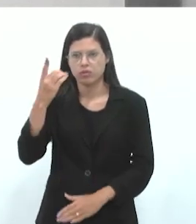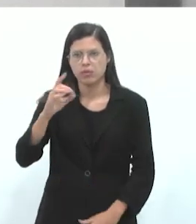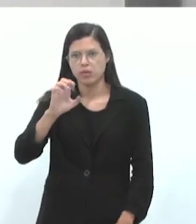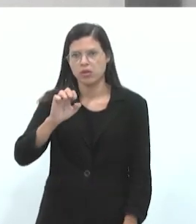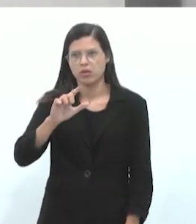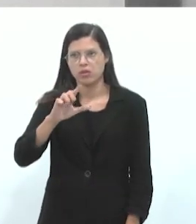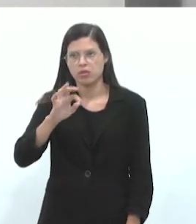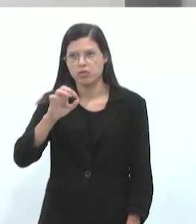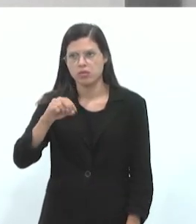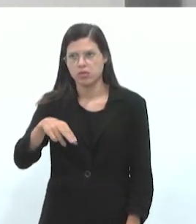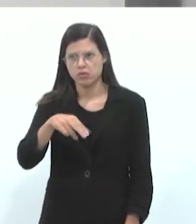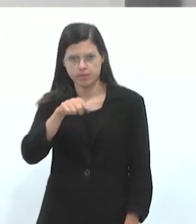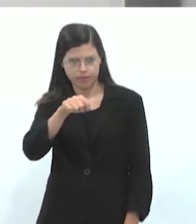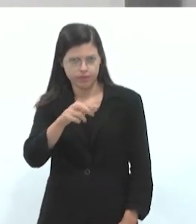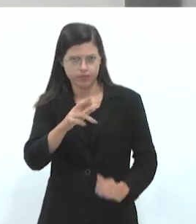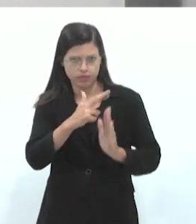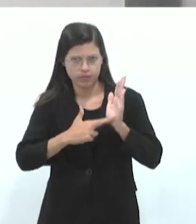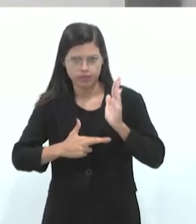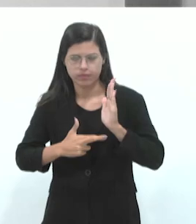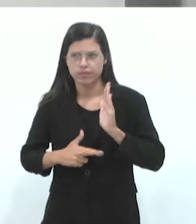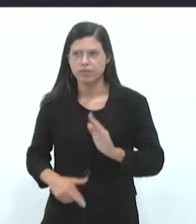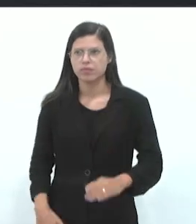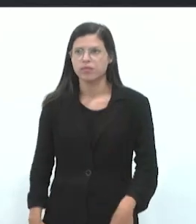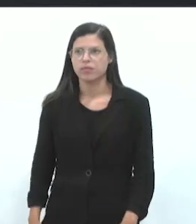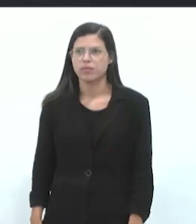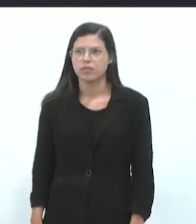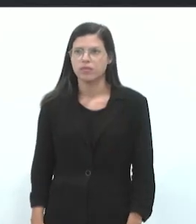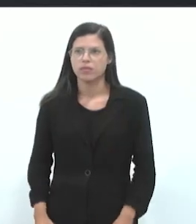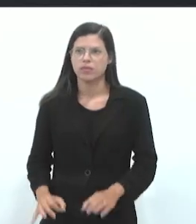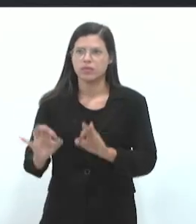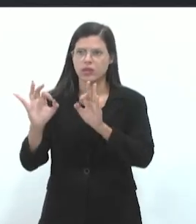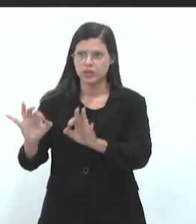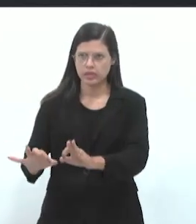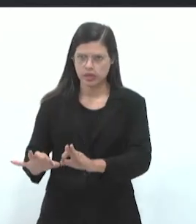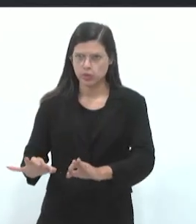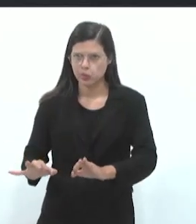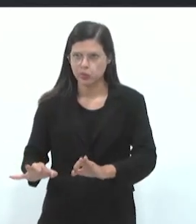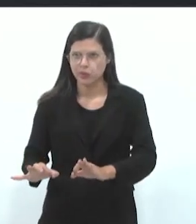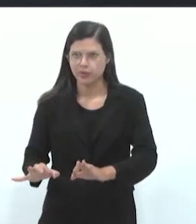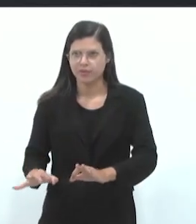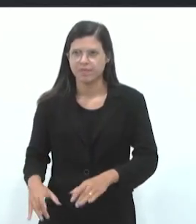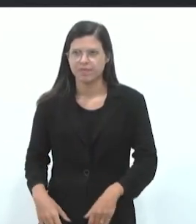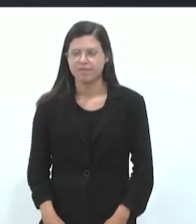senhor foi o relator? Fui relator. Está seguro? Seguro.